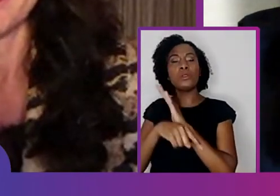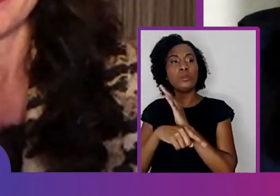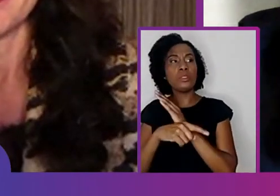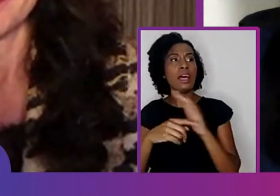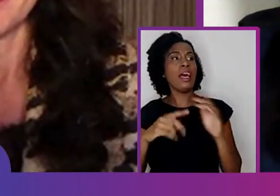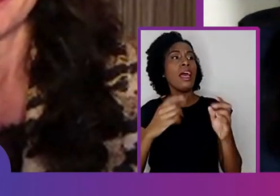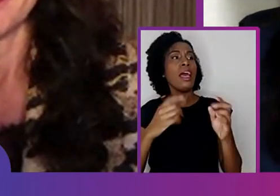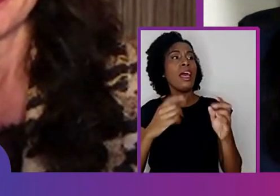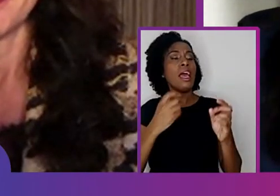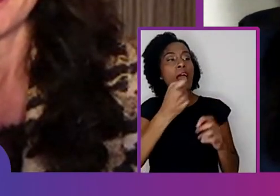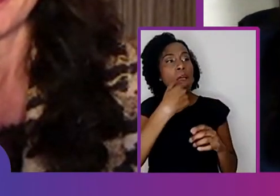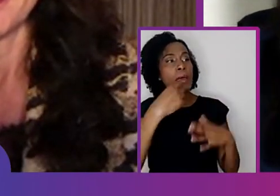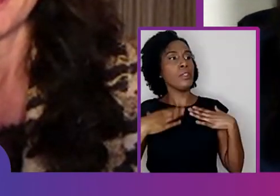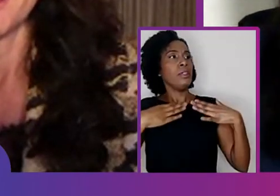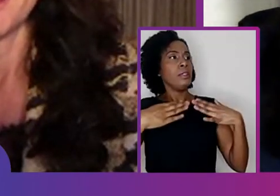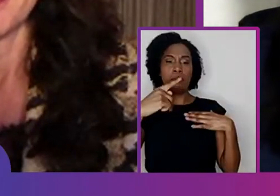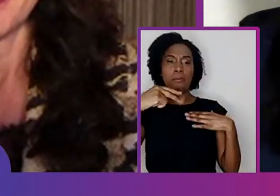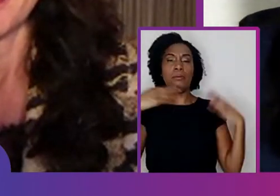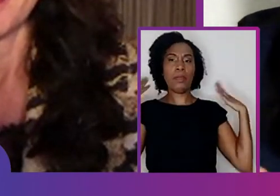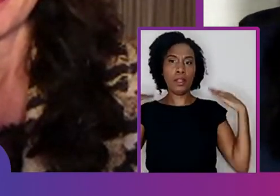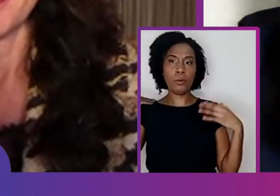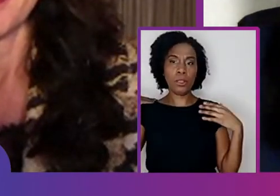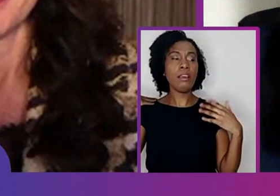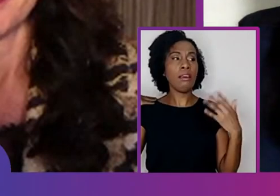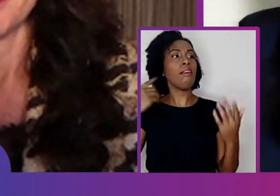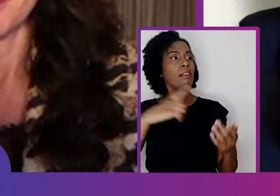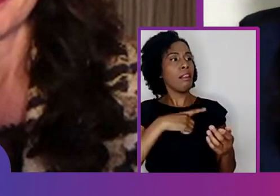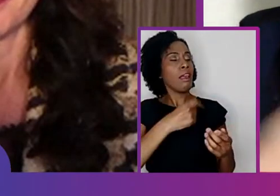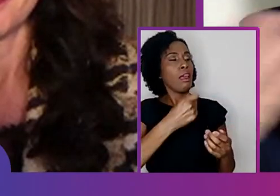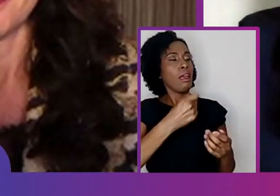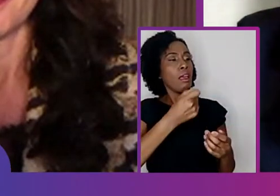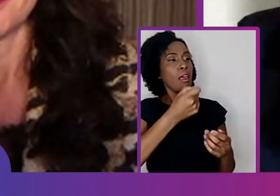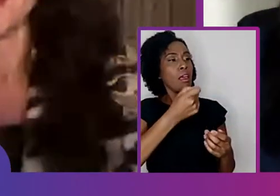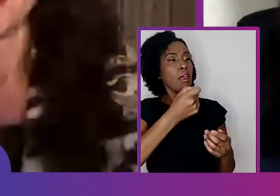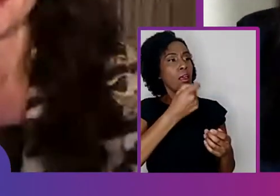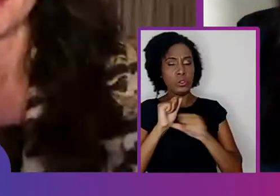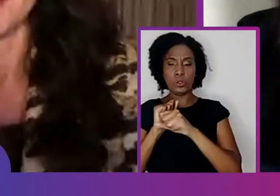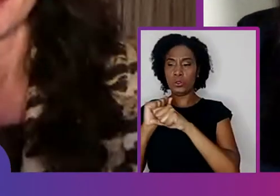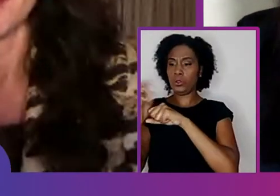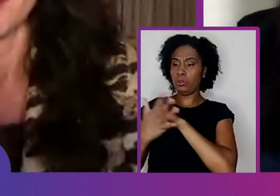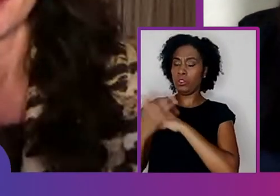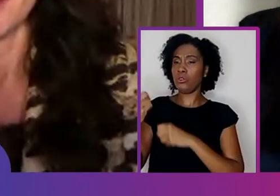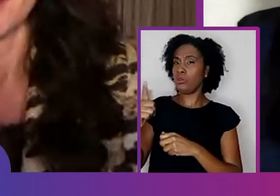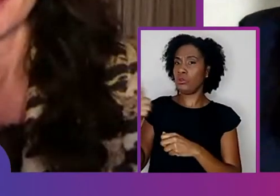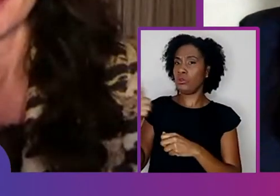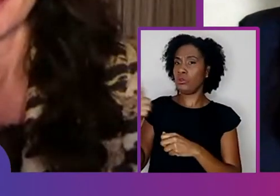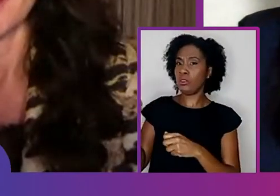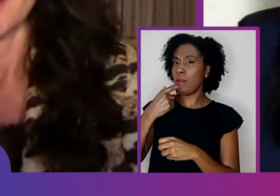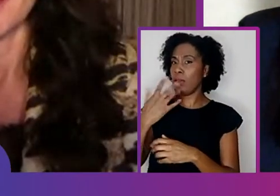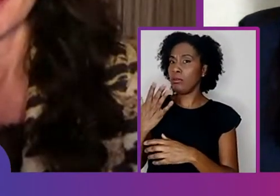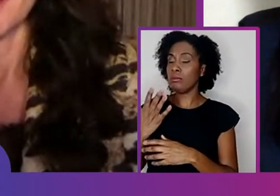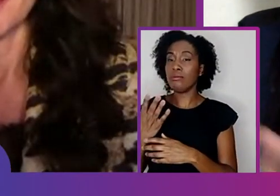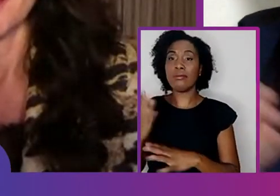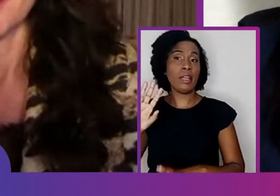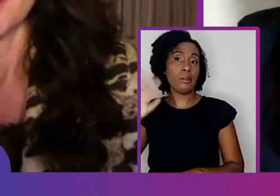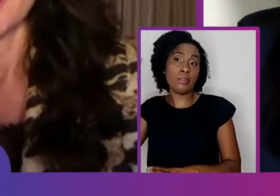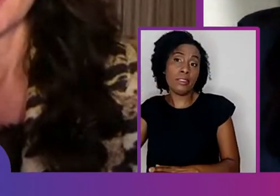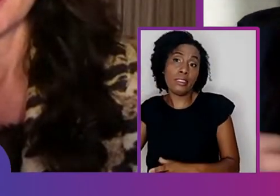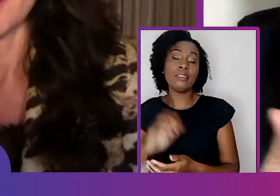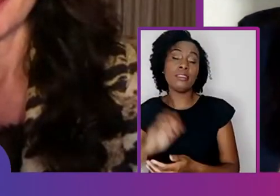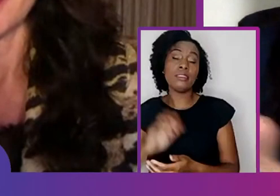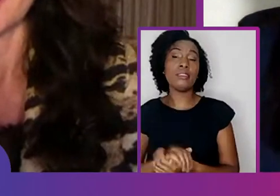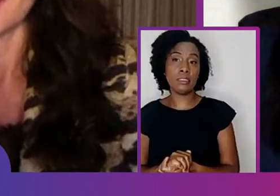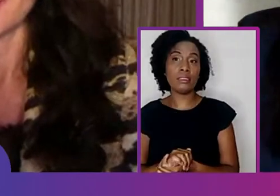esse Covid? Porque pneumonia vai ter, inclusive, algumas que vão ter remédio e outras que não vão ter. Existem pneumonias virais,